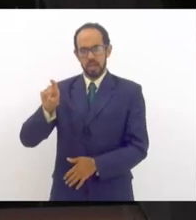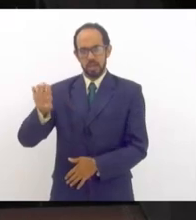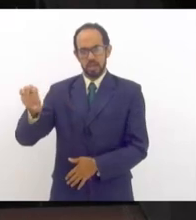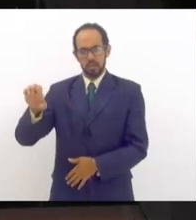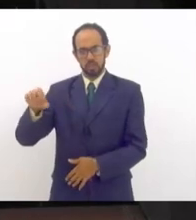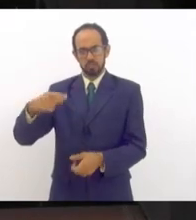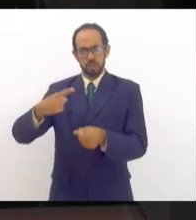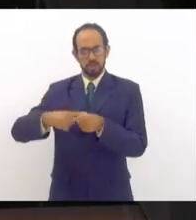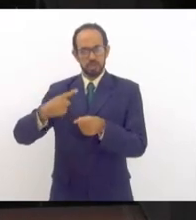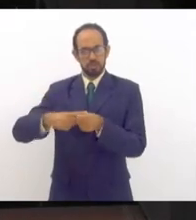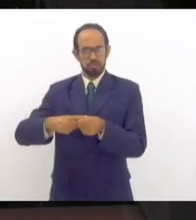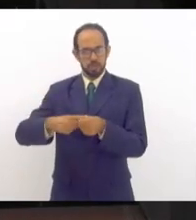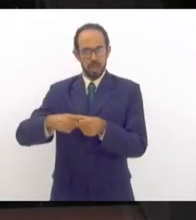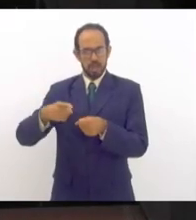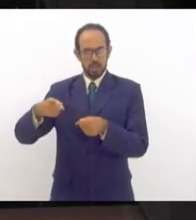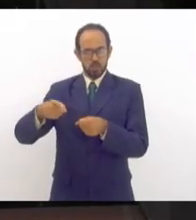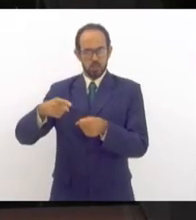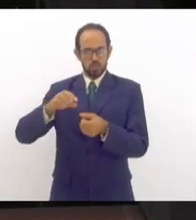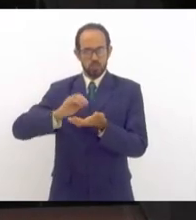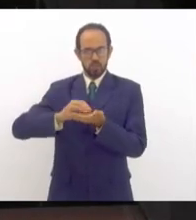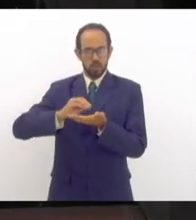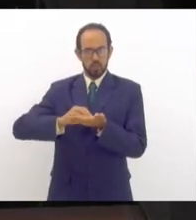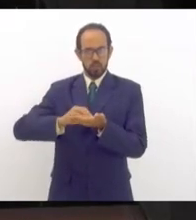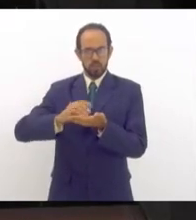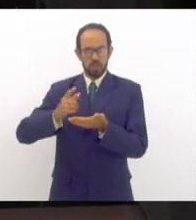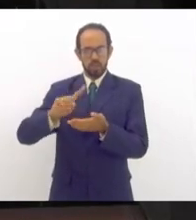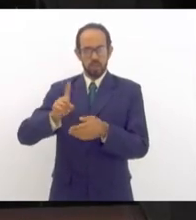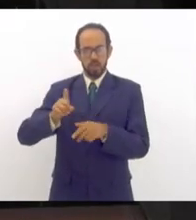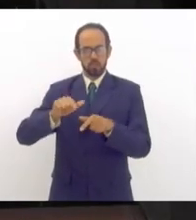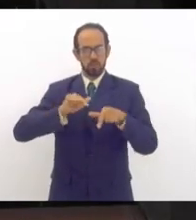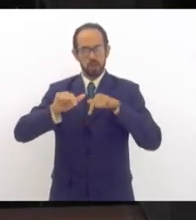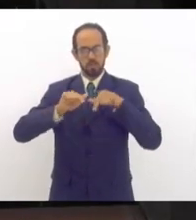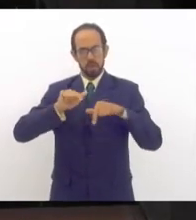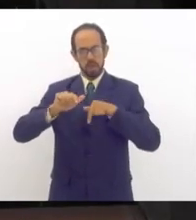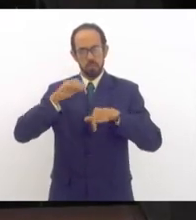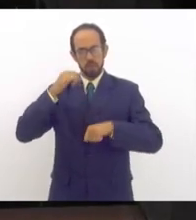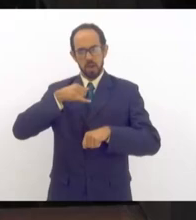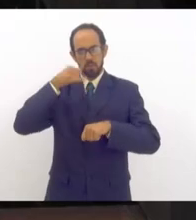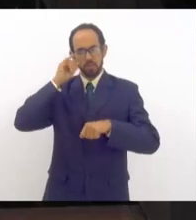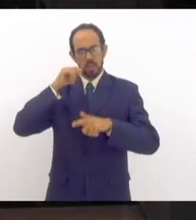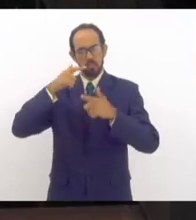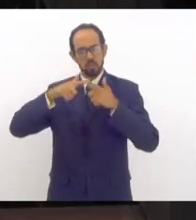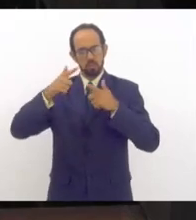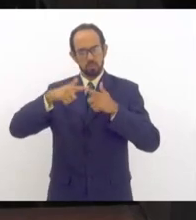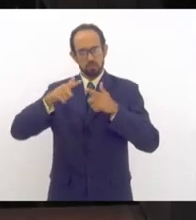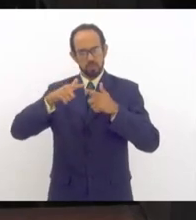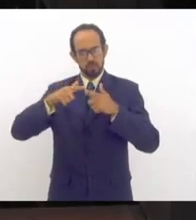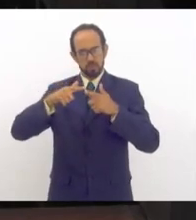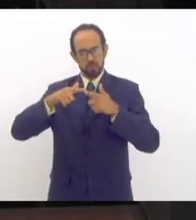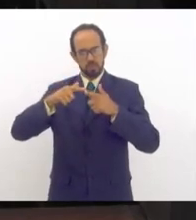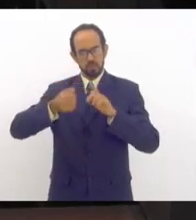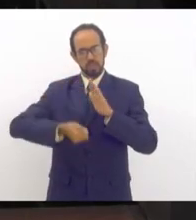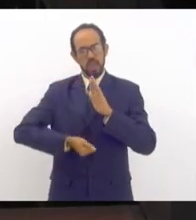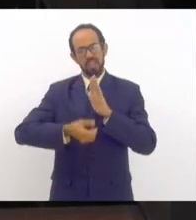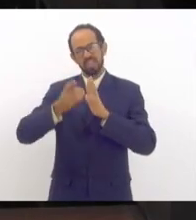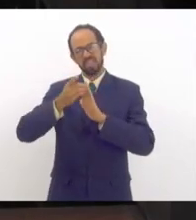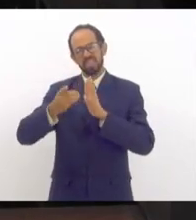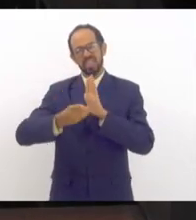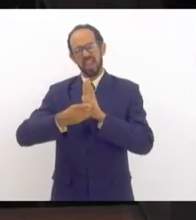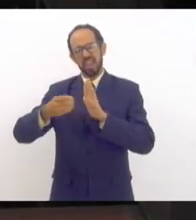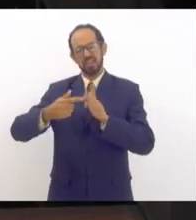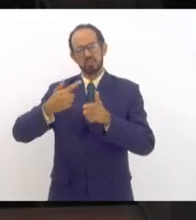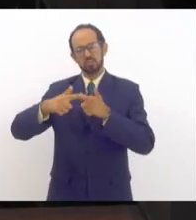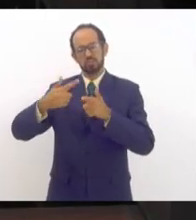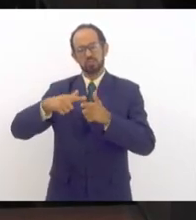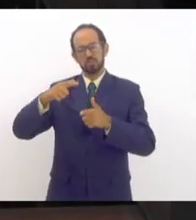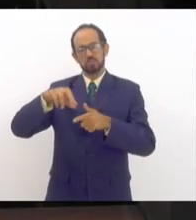que não trabalha com prevenção porque a décadas o número de descargas de Raios no estado do Rio de Janeiro no